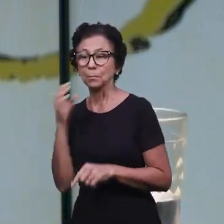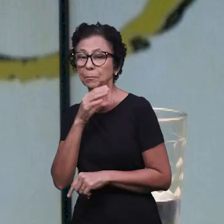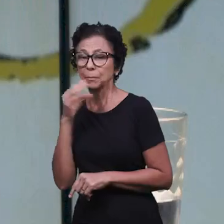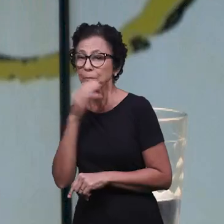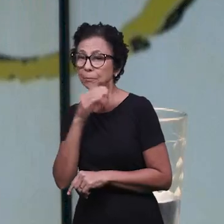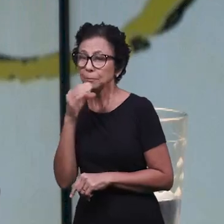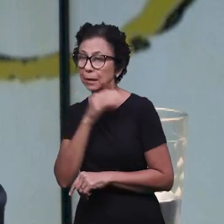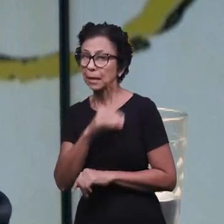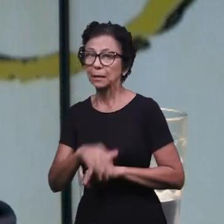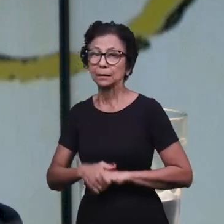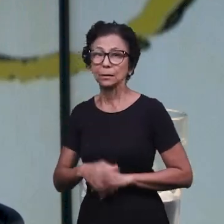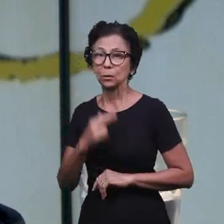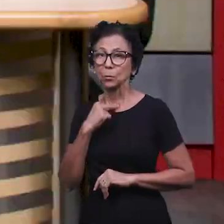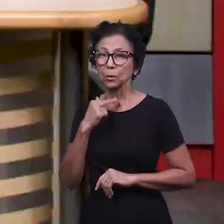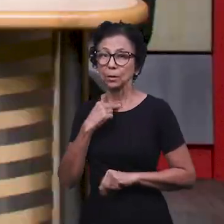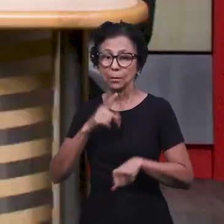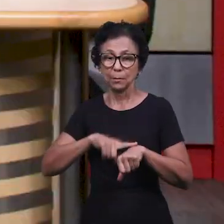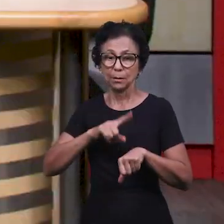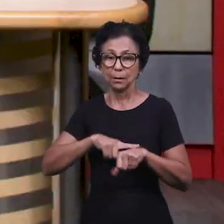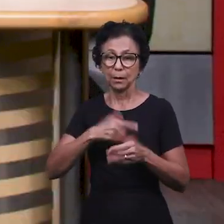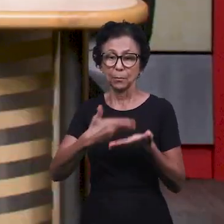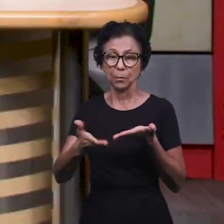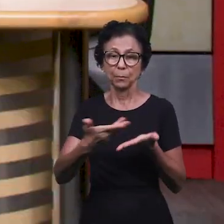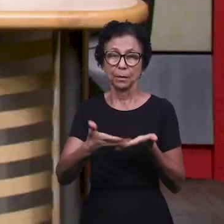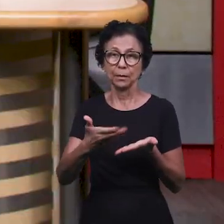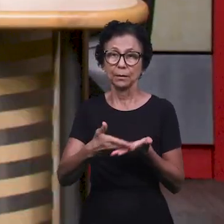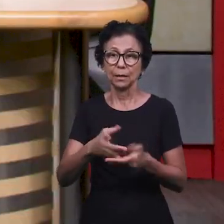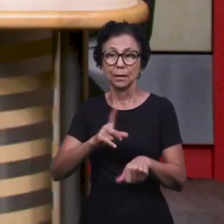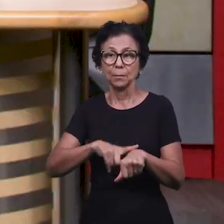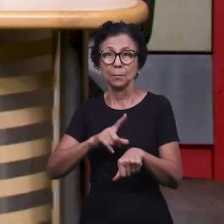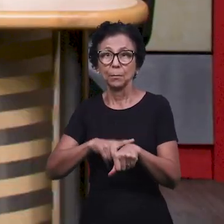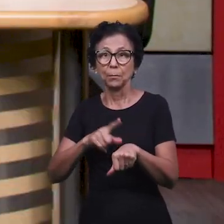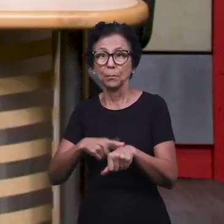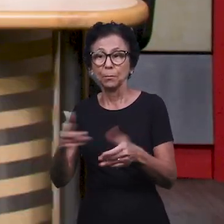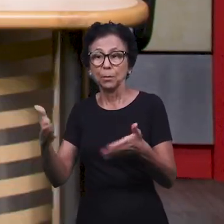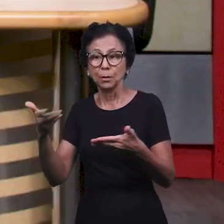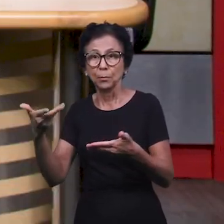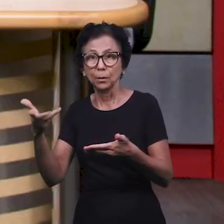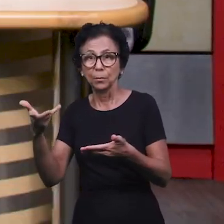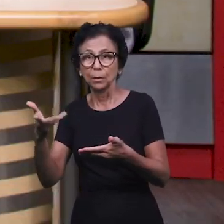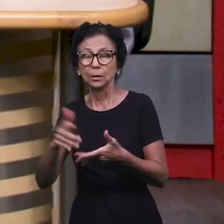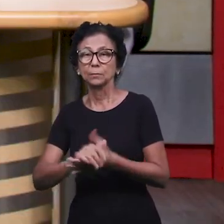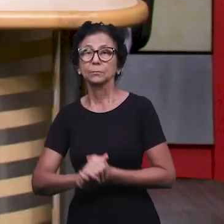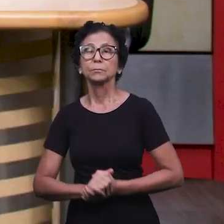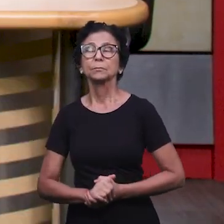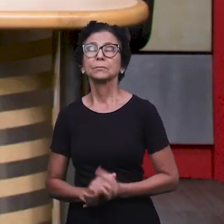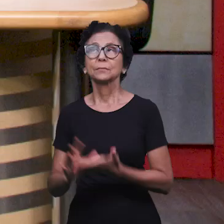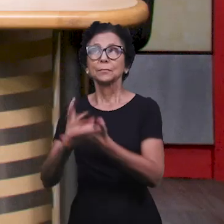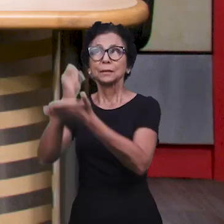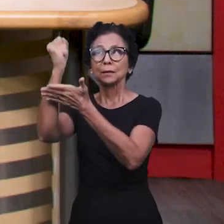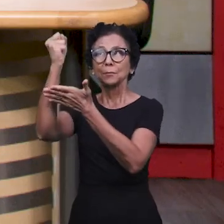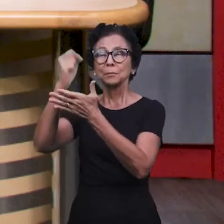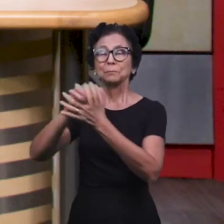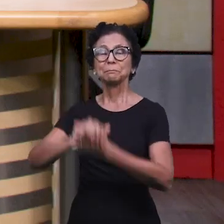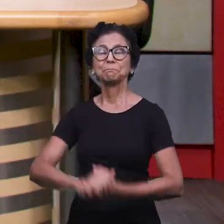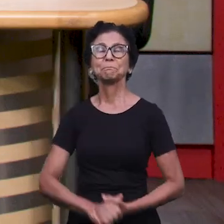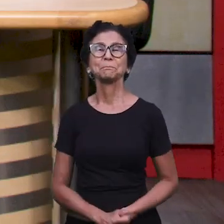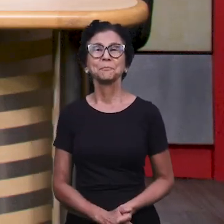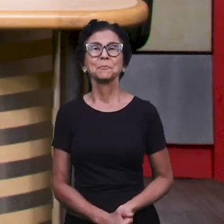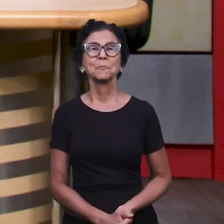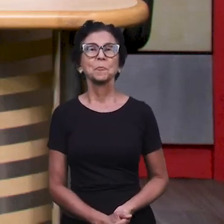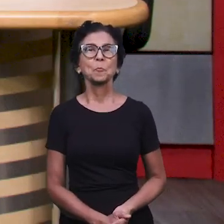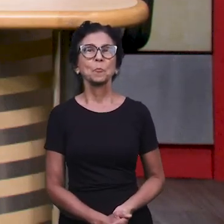pressa, apressadamente. Né? É algo maravilhoso, né, Daniel? Essa associação. A gente vai ali do